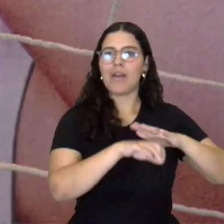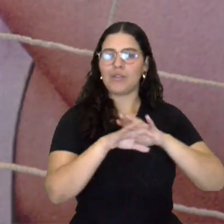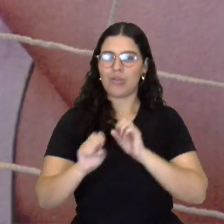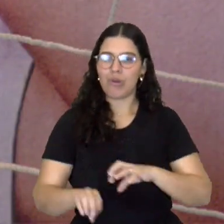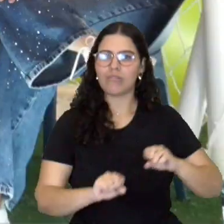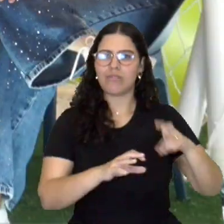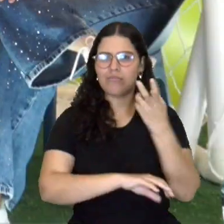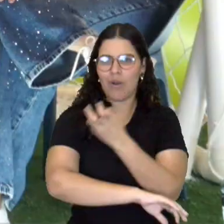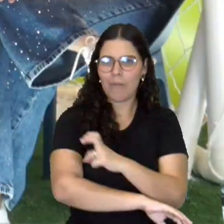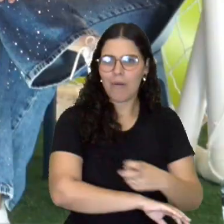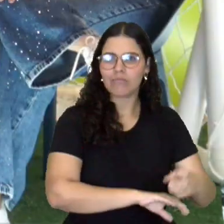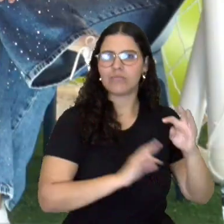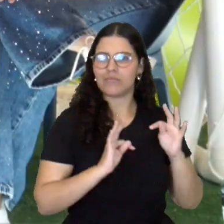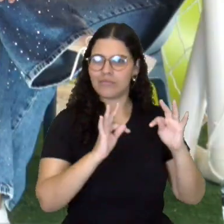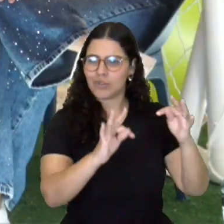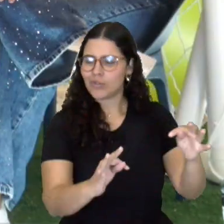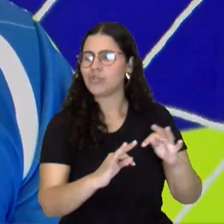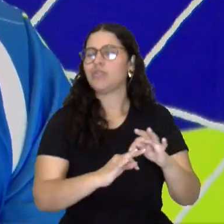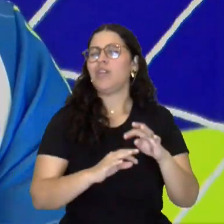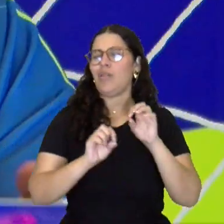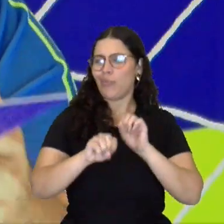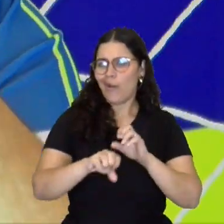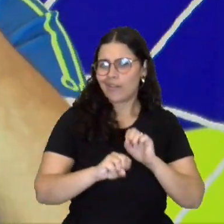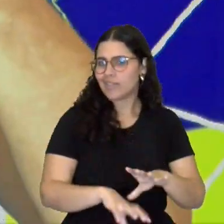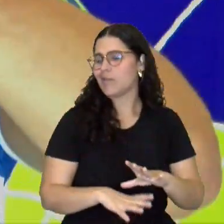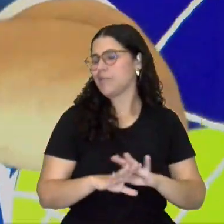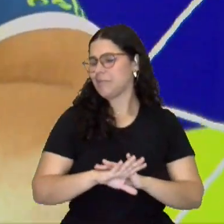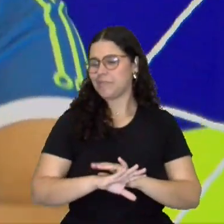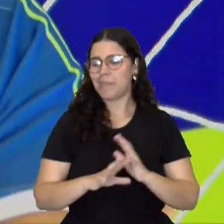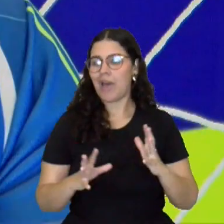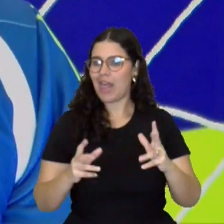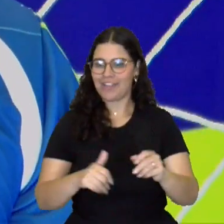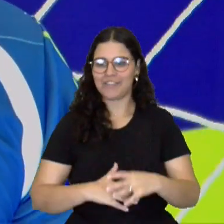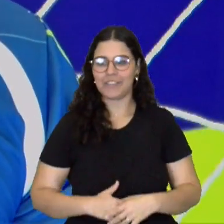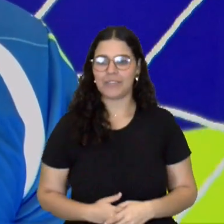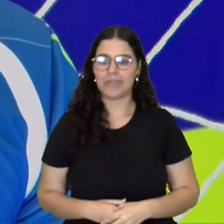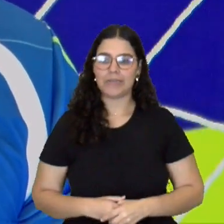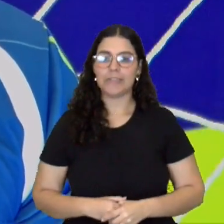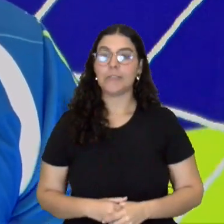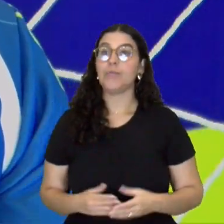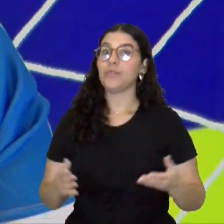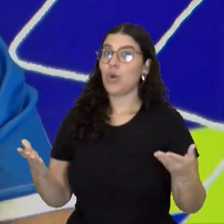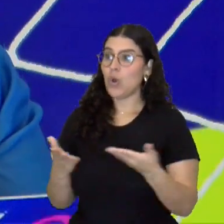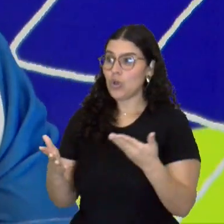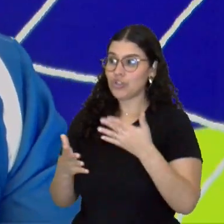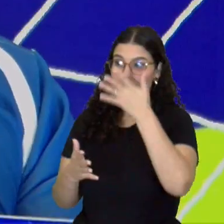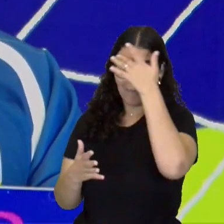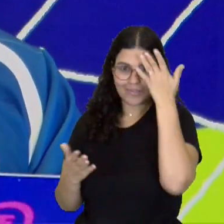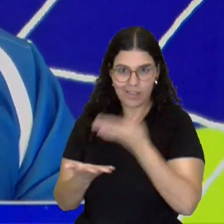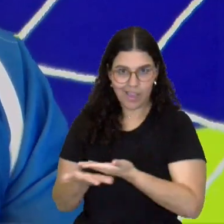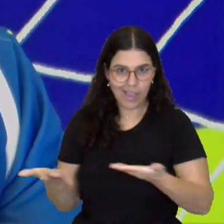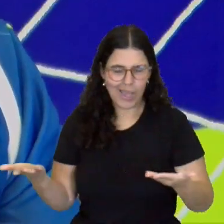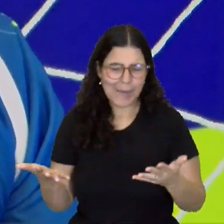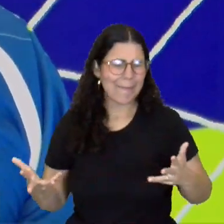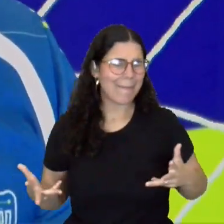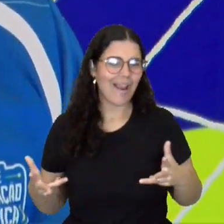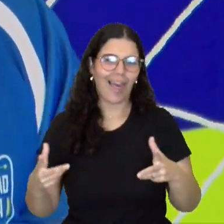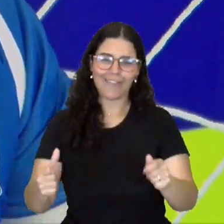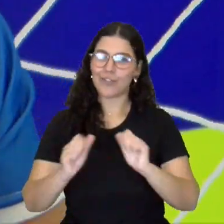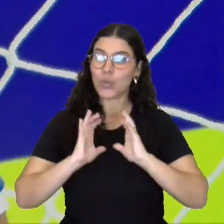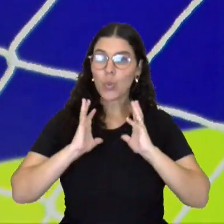aqui. Excelente, excelente. Estamos só com gente fera aqui hoje, tá, gente? Então vamos começar com Sinara.